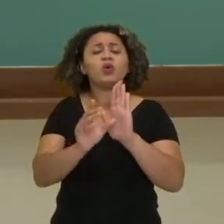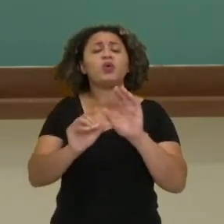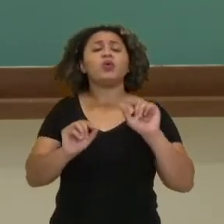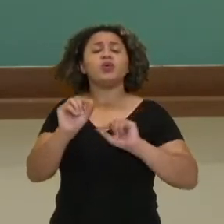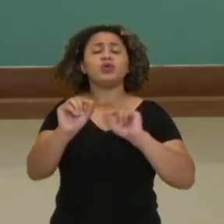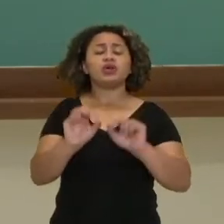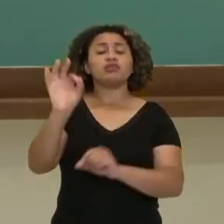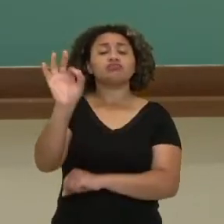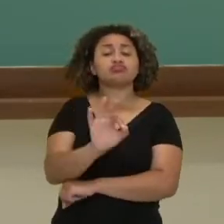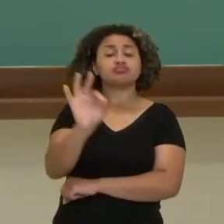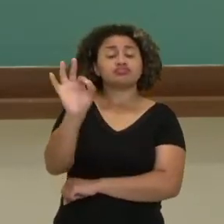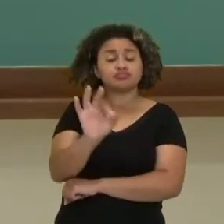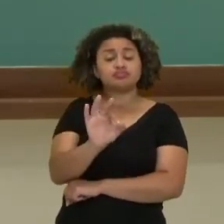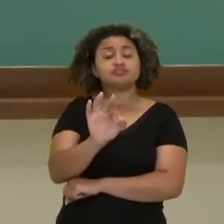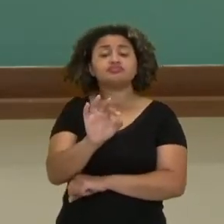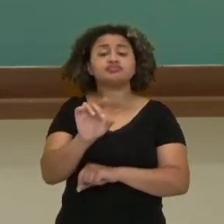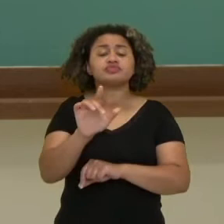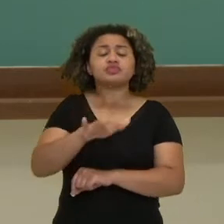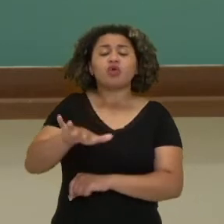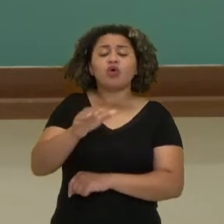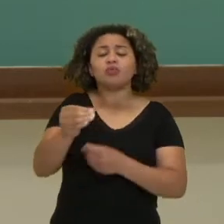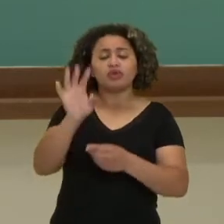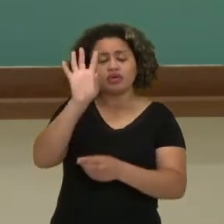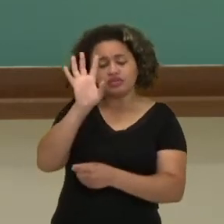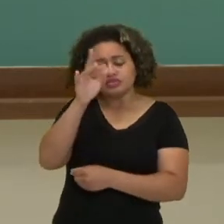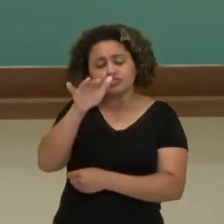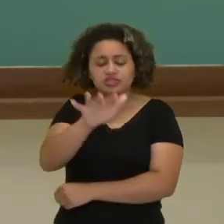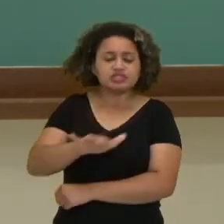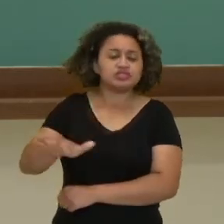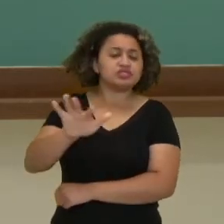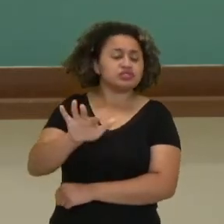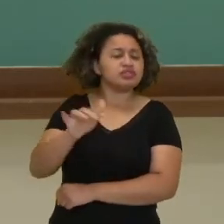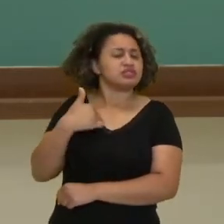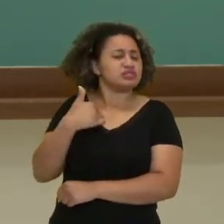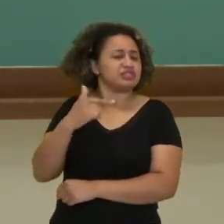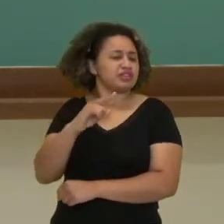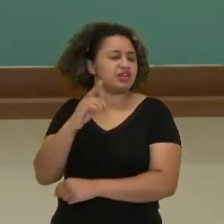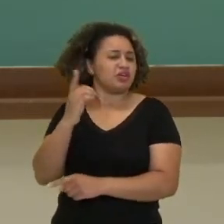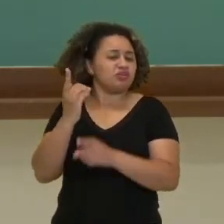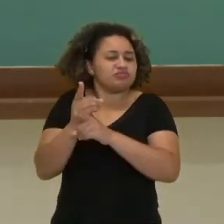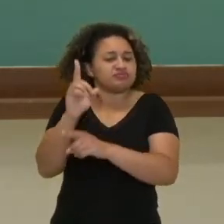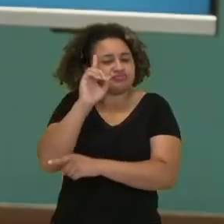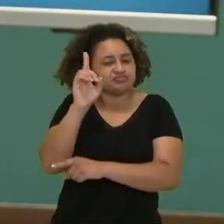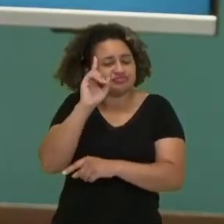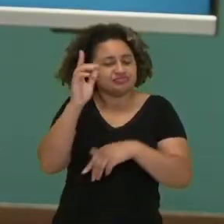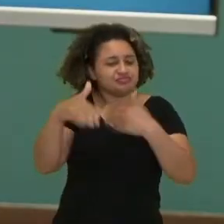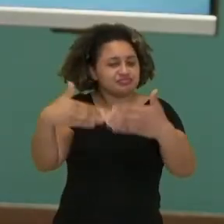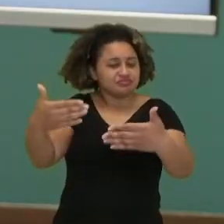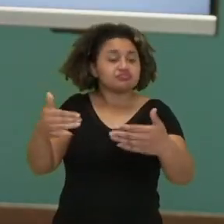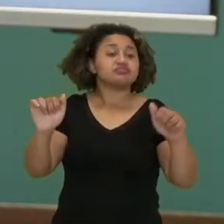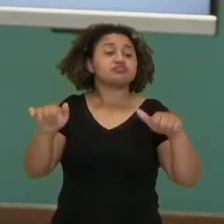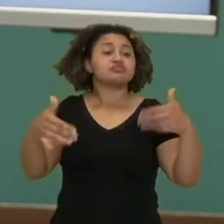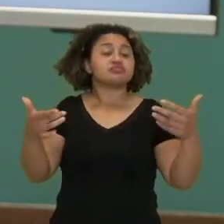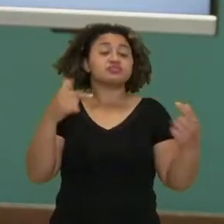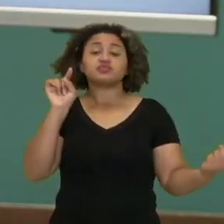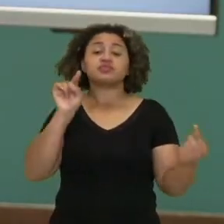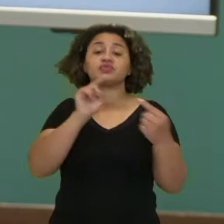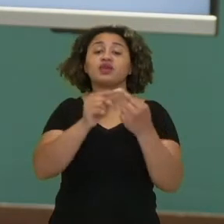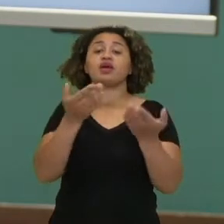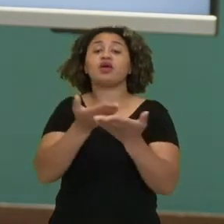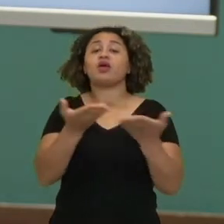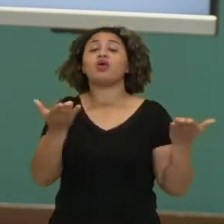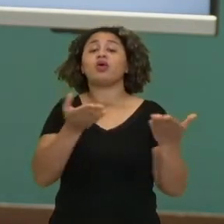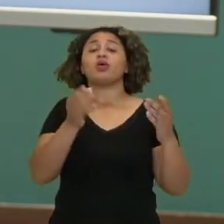sobre porcentagem na resolução de situações problemas. Portanto, os objetivos desta